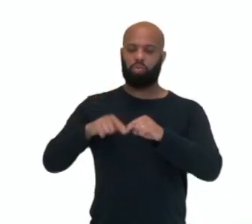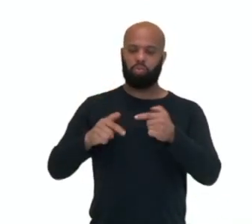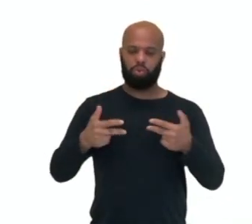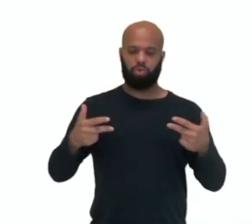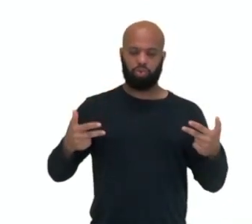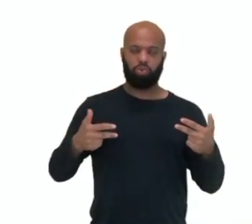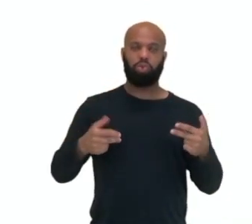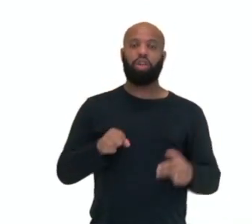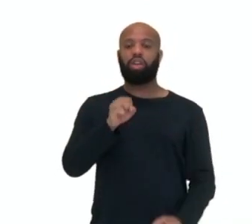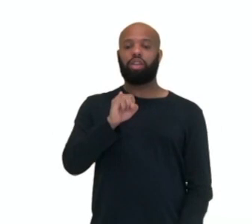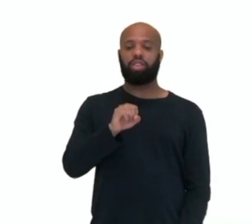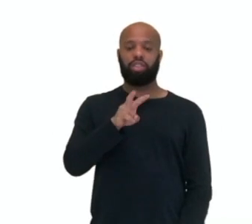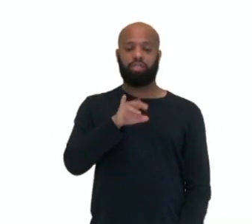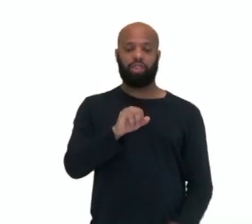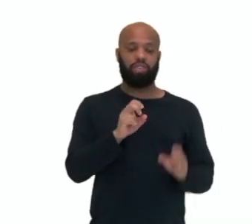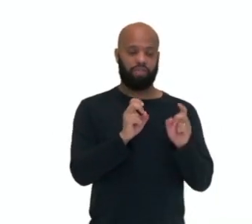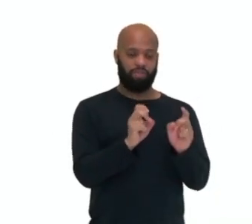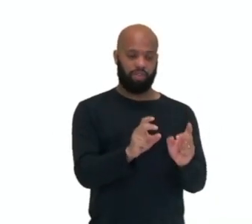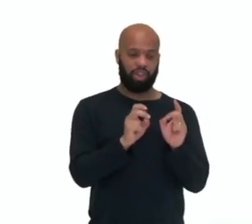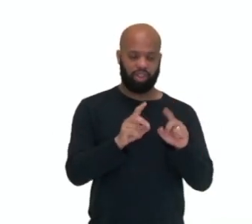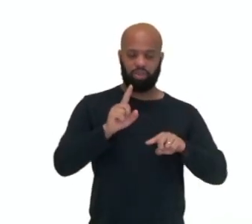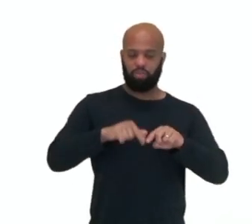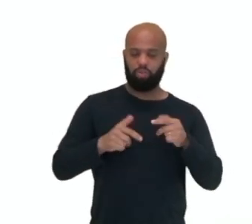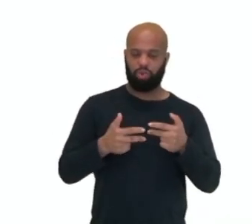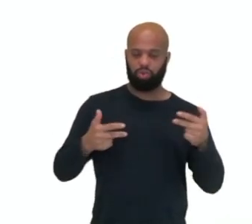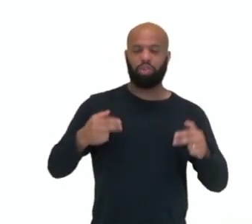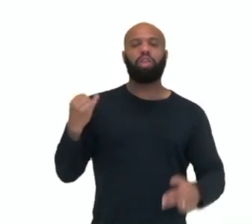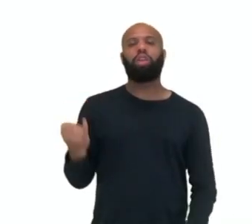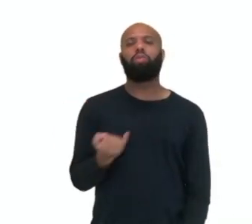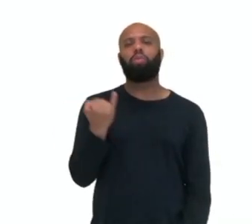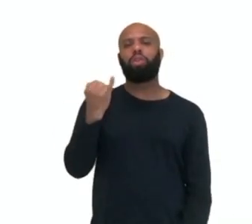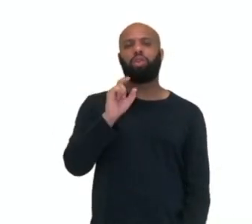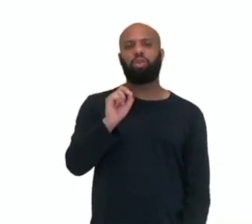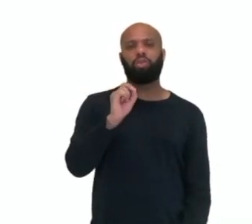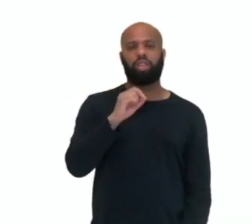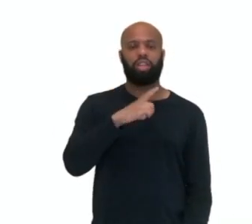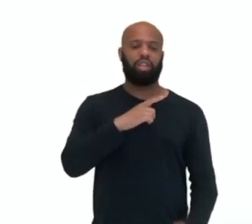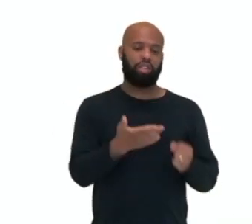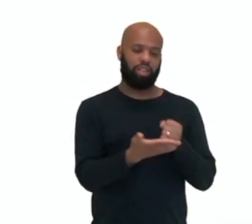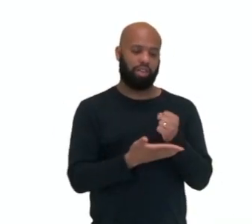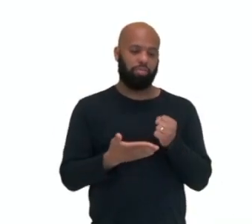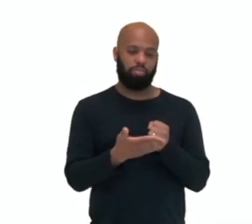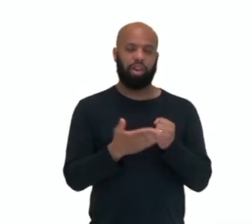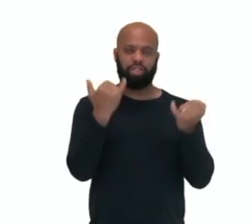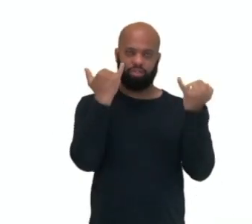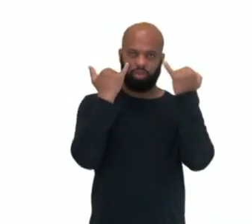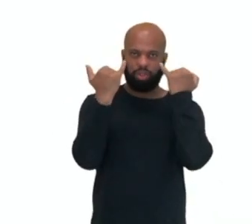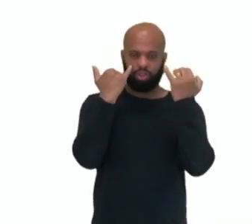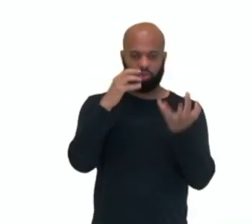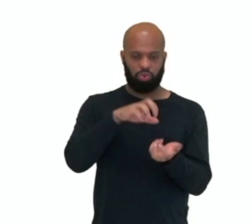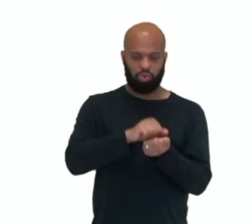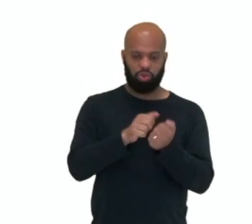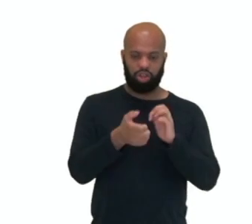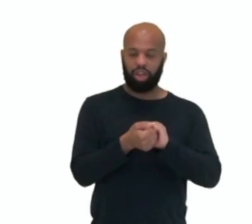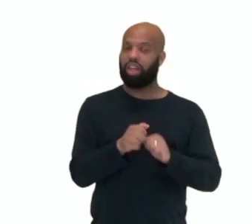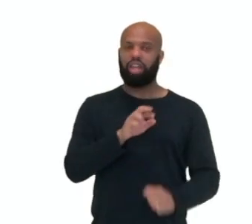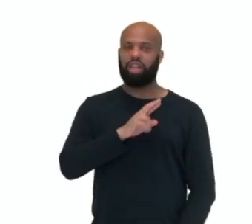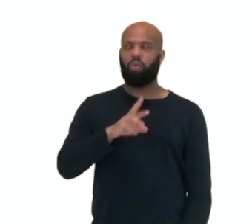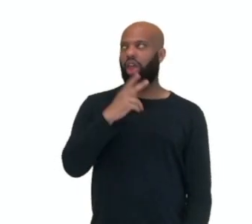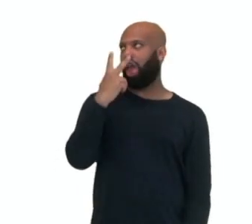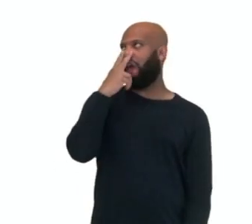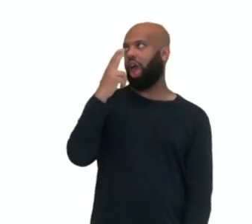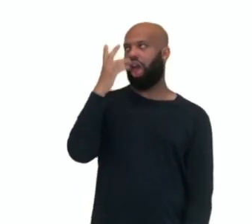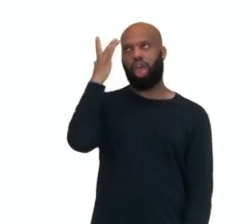Quando for vender esse produto, entenda que é necessário se basear em dados concretos e não em achismo. Ah, eu acho